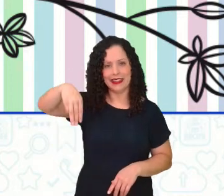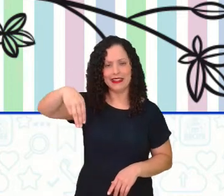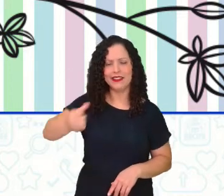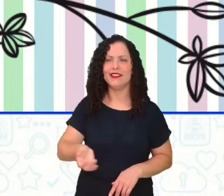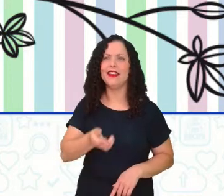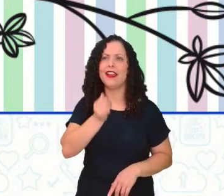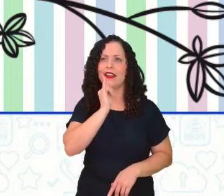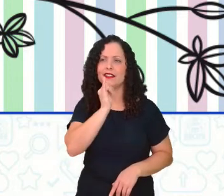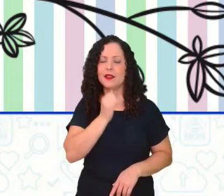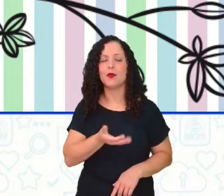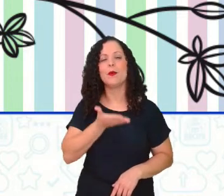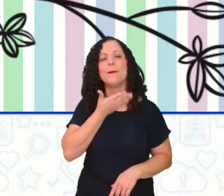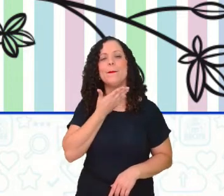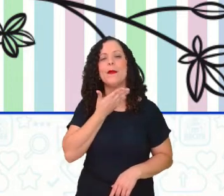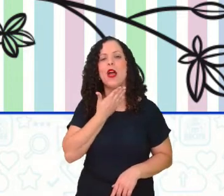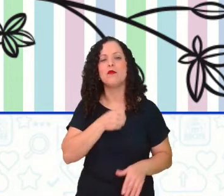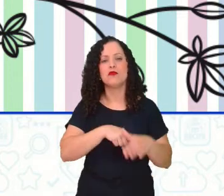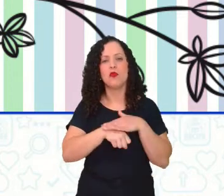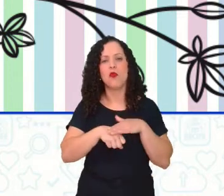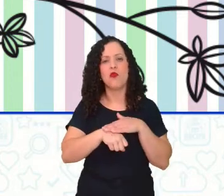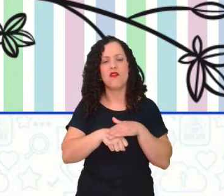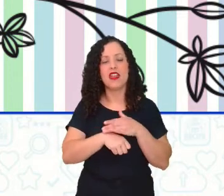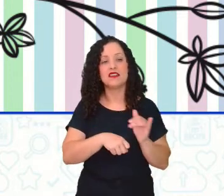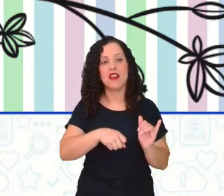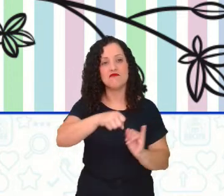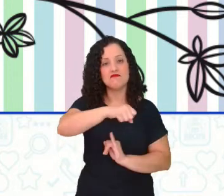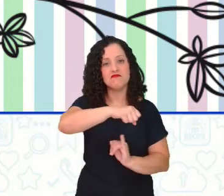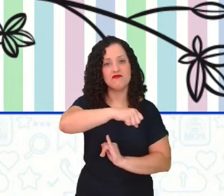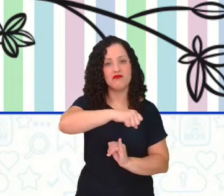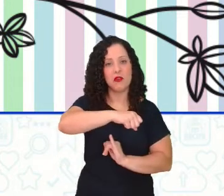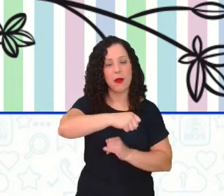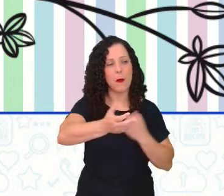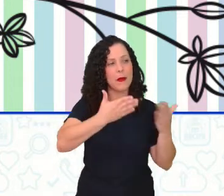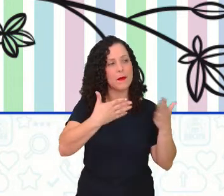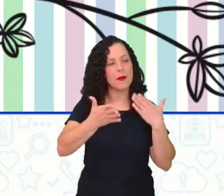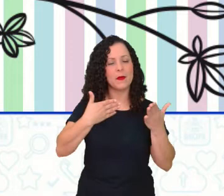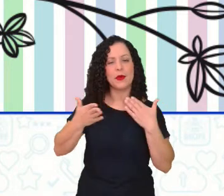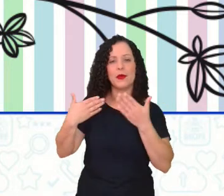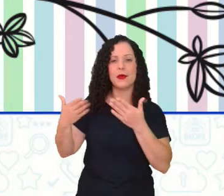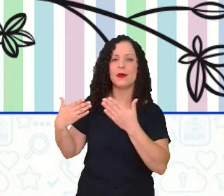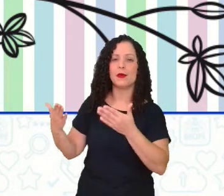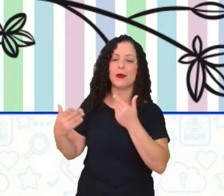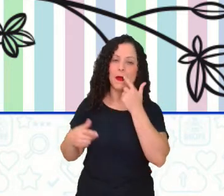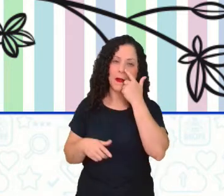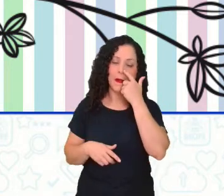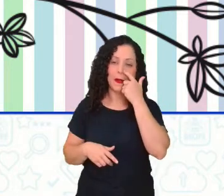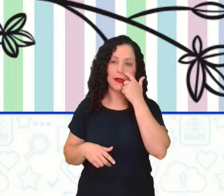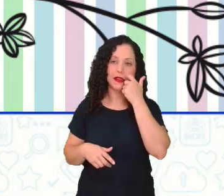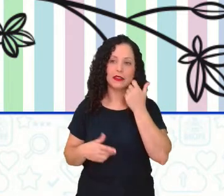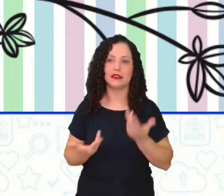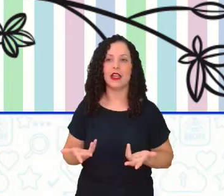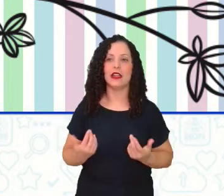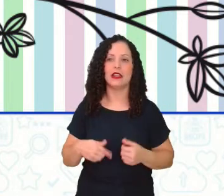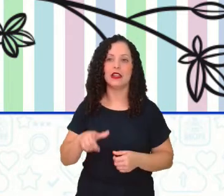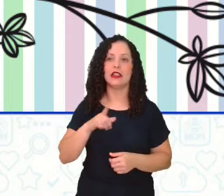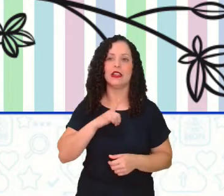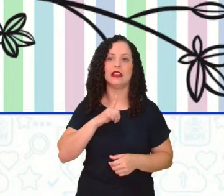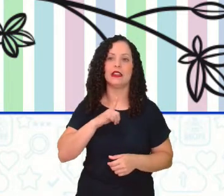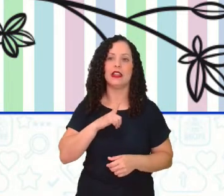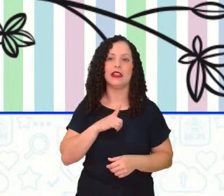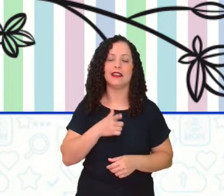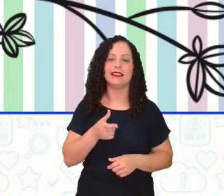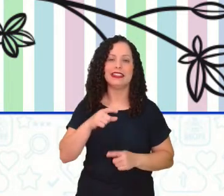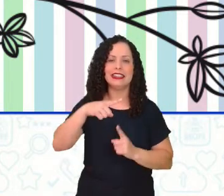que a gente fala durante o dia a dia e nem está percebendo, fala tão automático, cujo estilo é coloquial. Então, é possível que